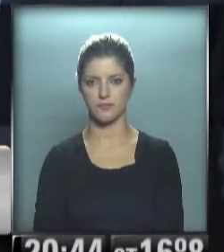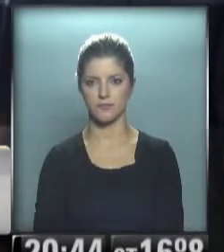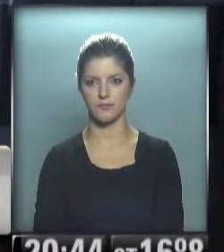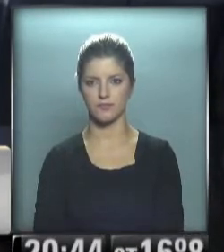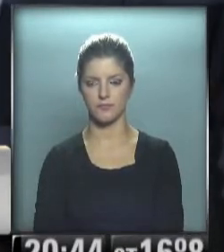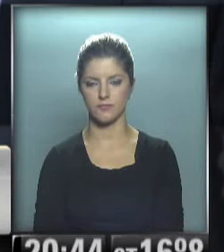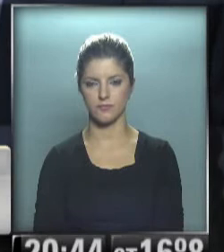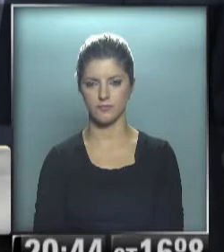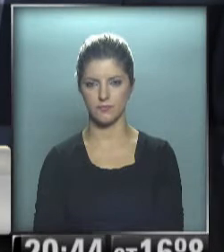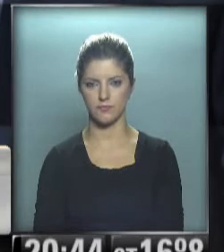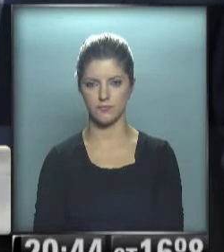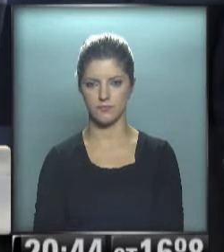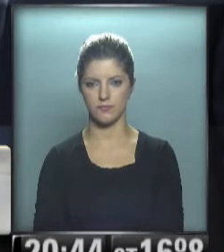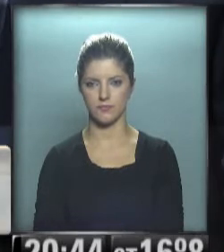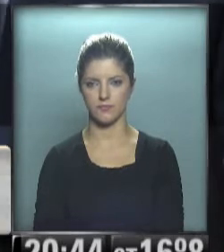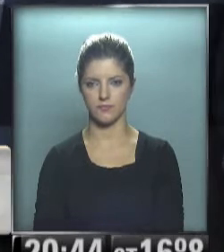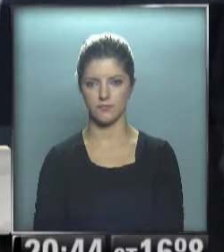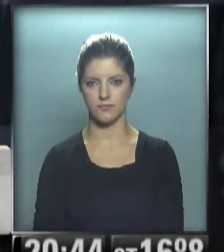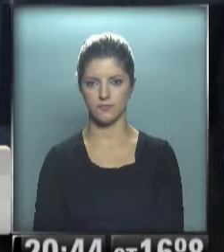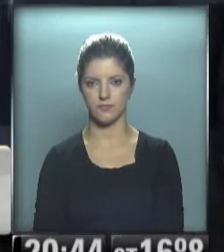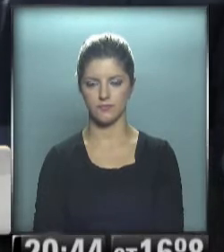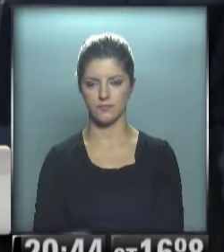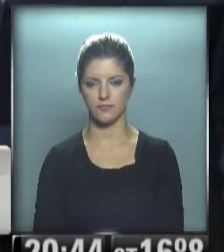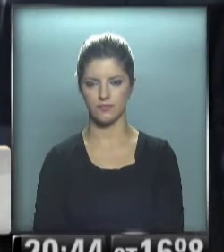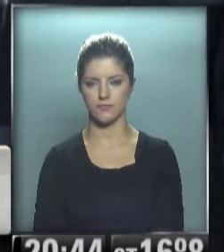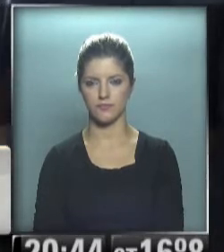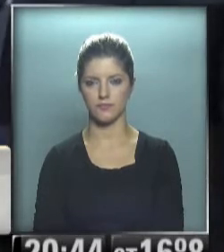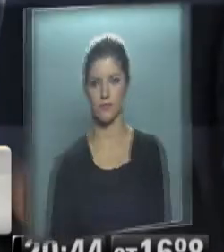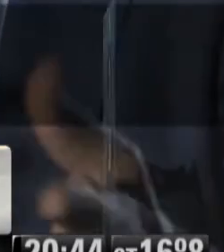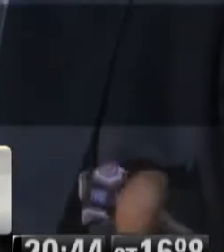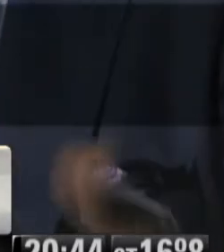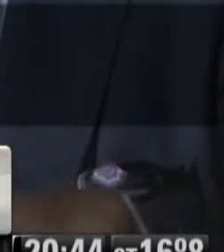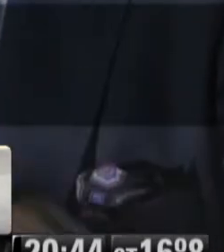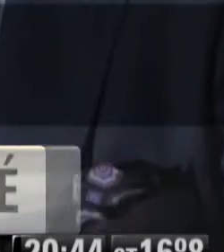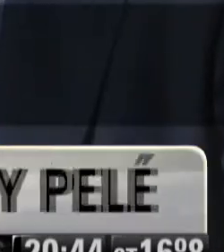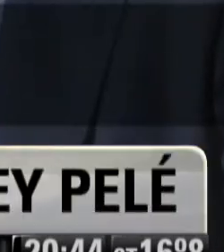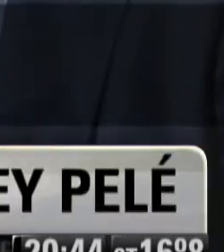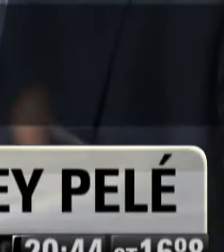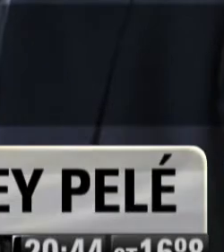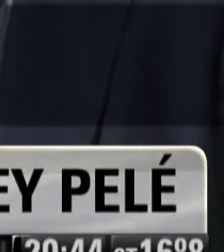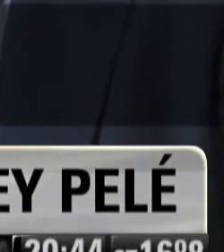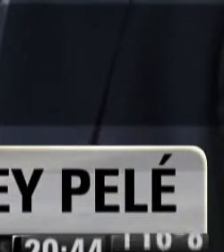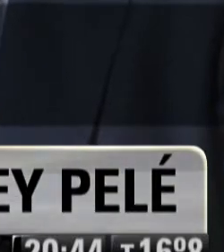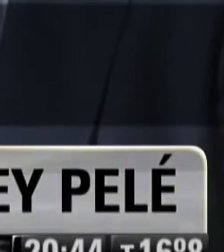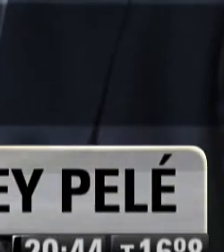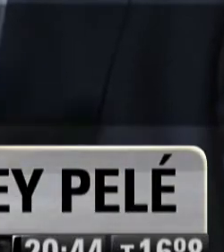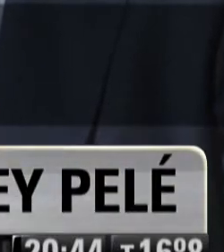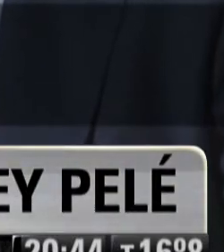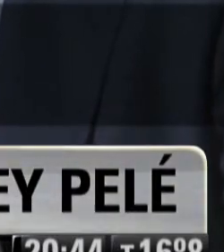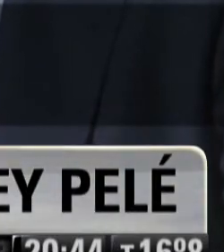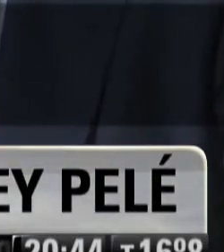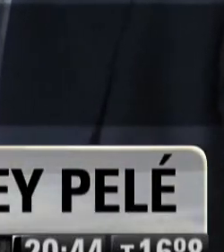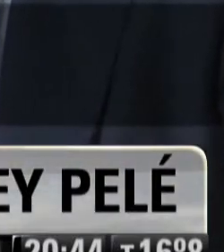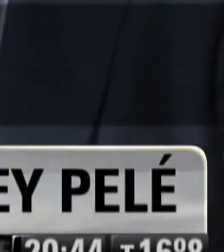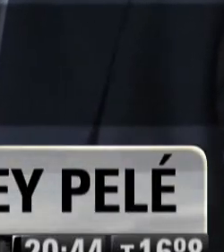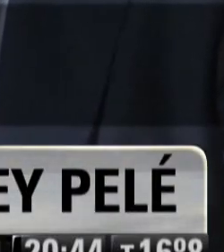a Argentina, como a Itália, a França, a Inglaterra, a Alemanha, que está muito bem. Hoje nós temos uma Espanha muito